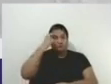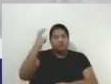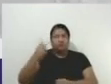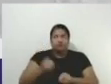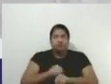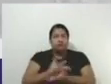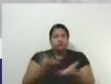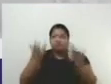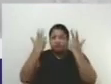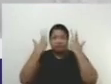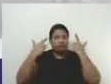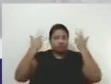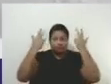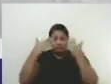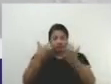temos na cidade de Botucatu. Muito obrigado. Obrigado. Obrigado.